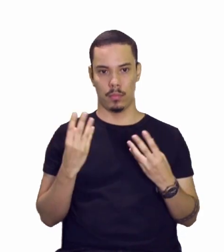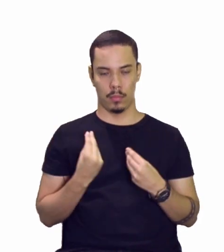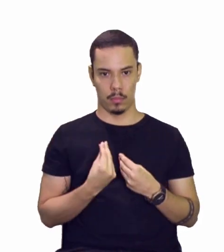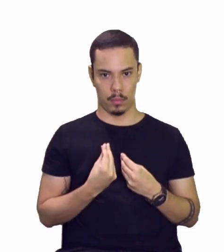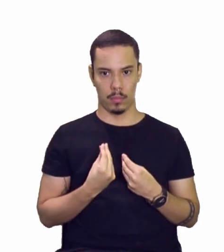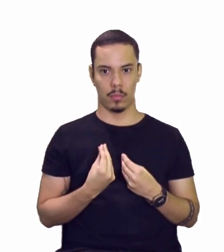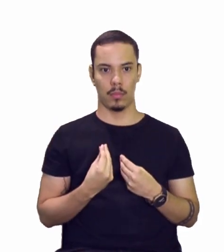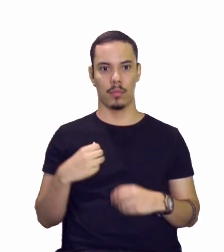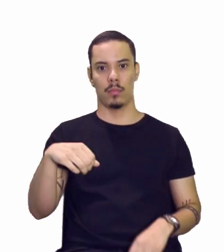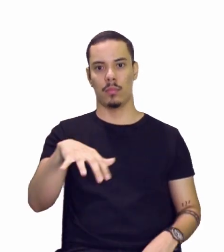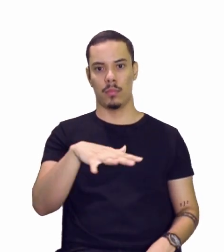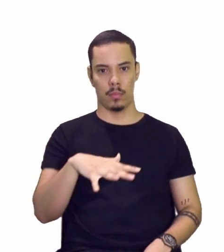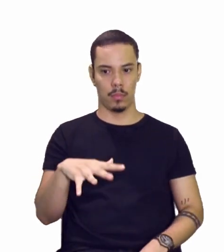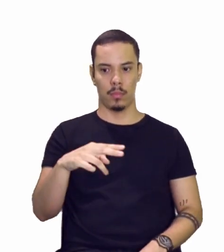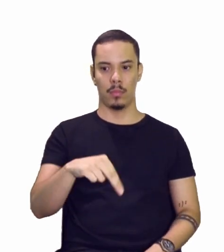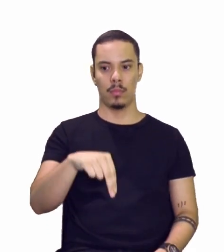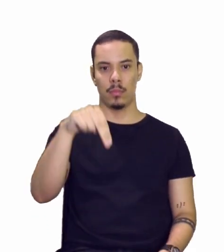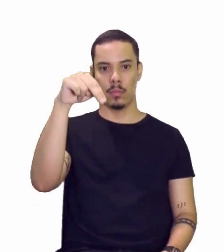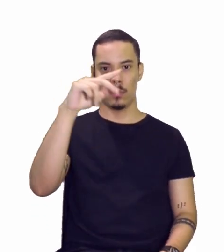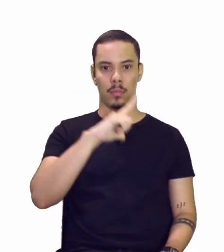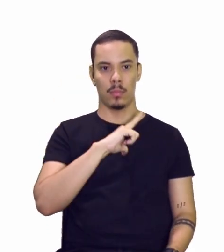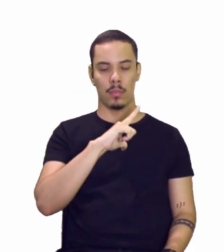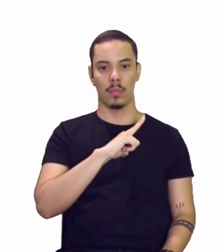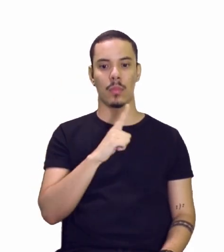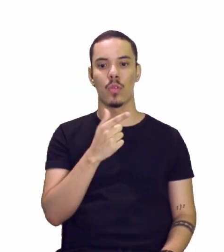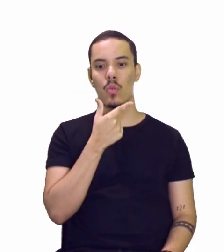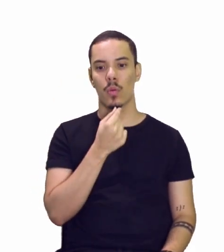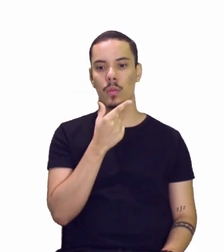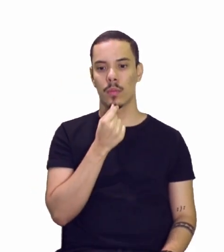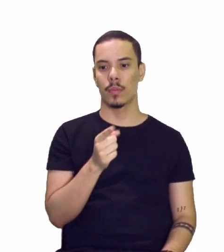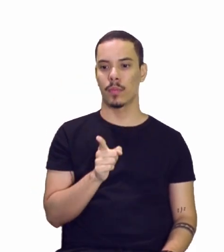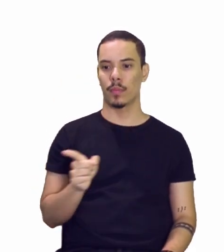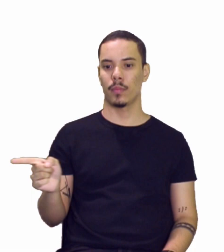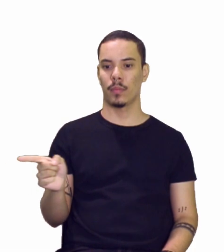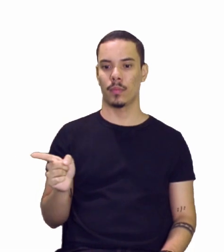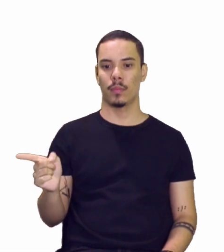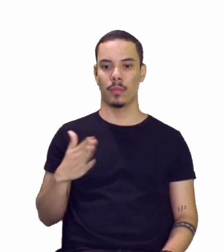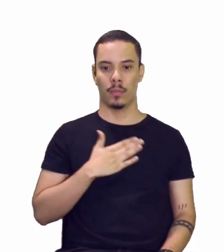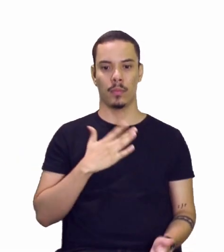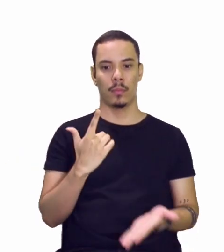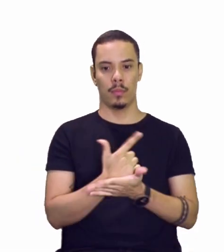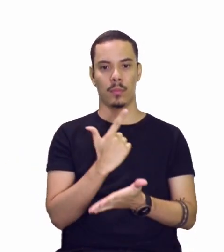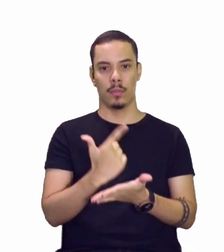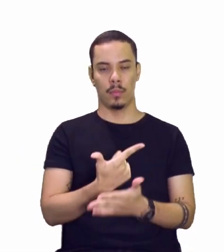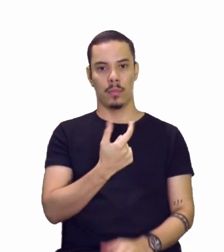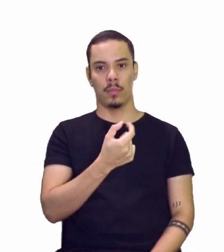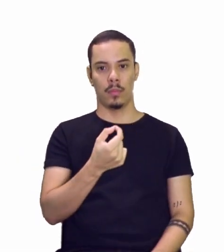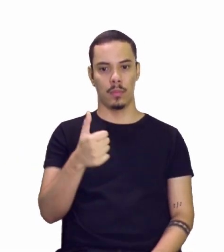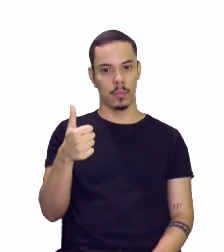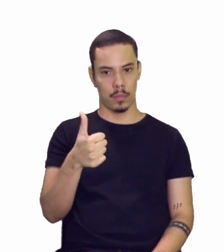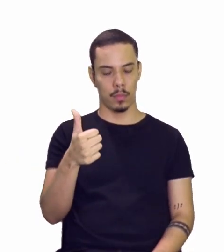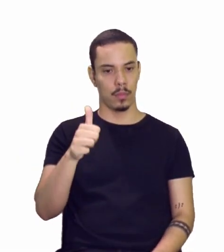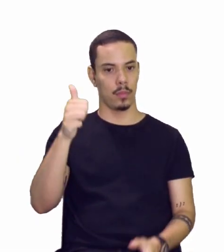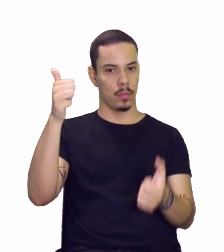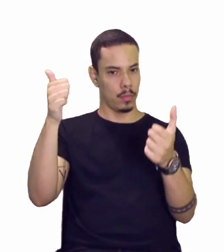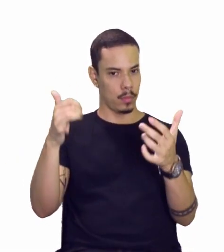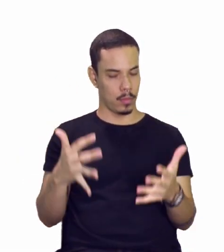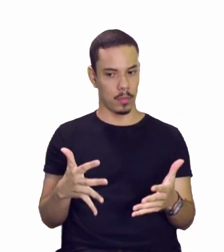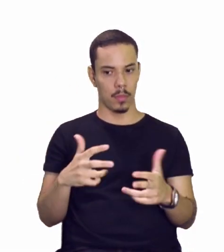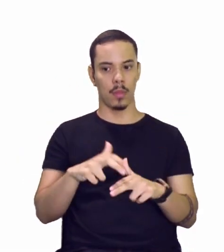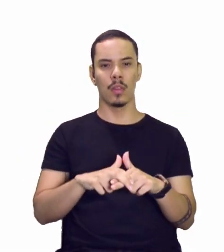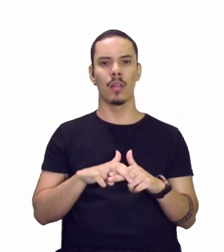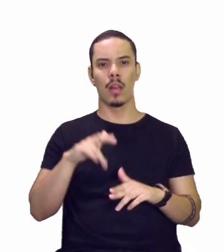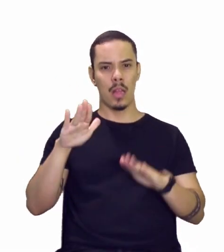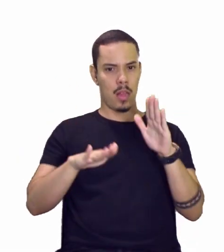e o terceiro em área da região norte. Quando tem aqui Dantas 2001, isso era um livro que eu tinha de 2001, tá ok? Portanto, professores, que